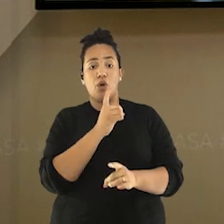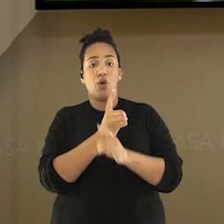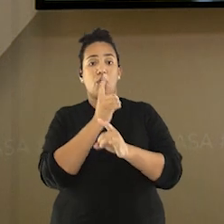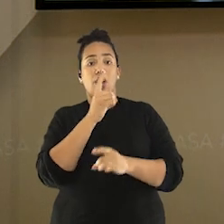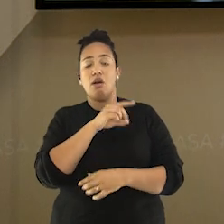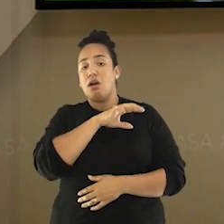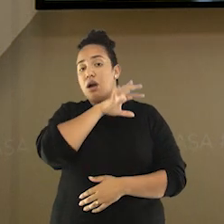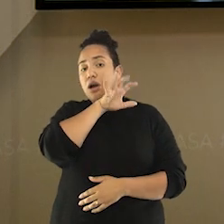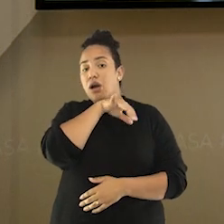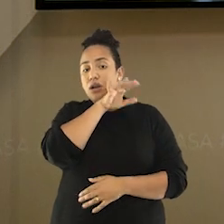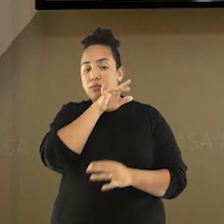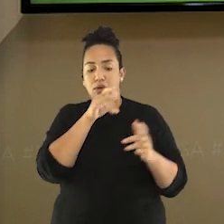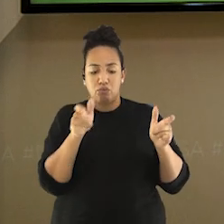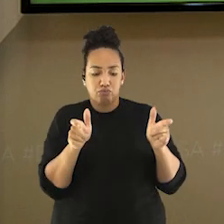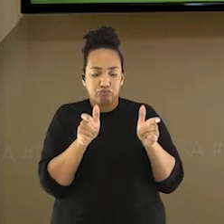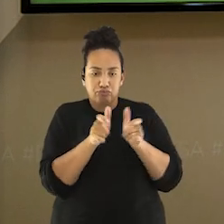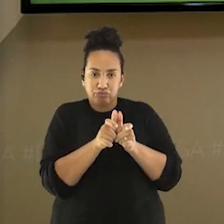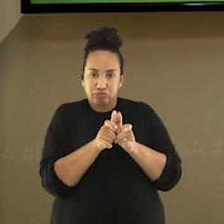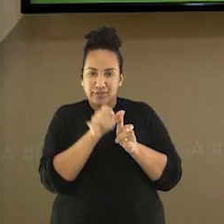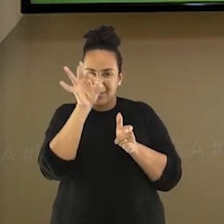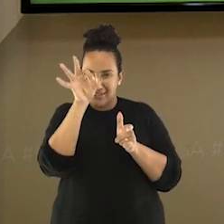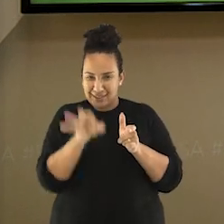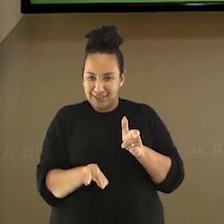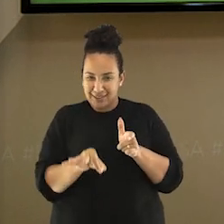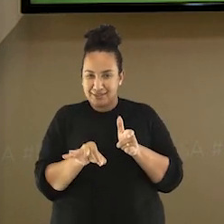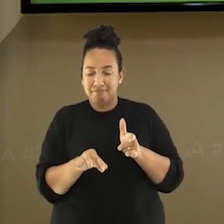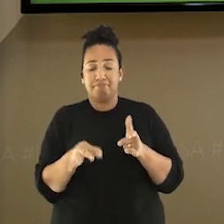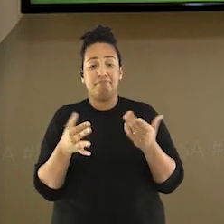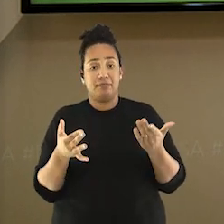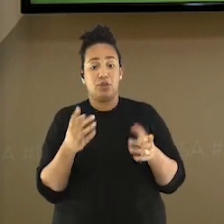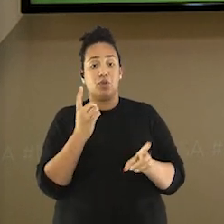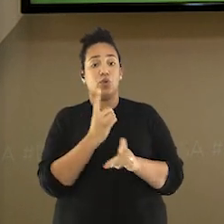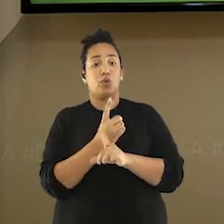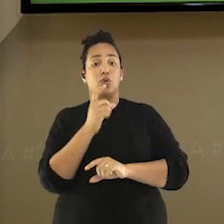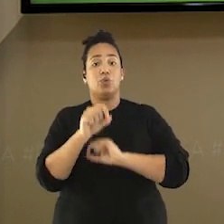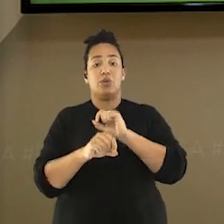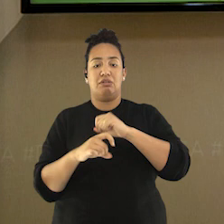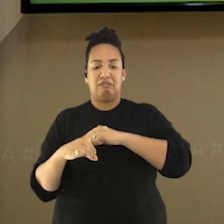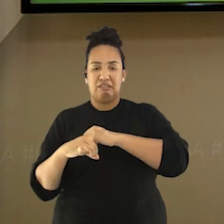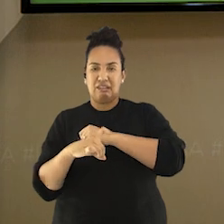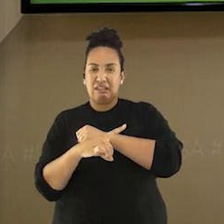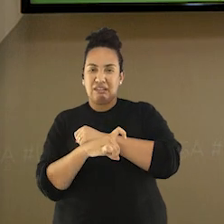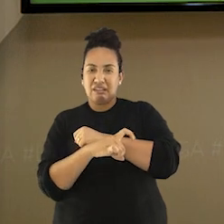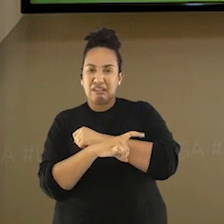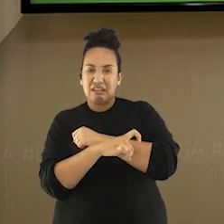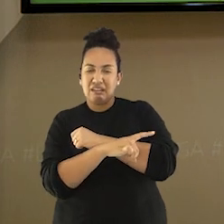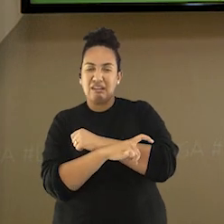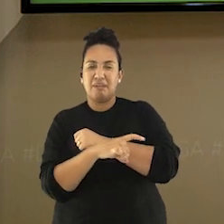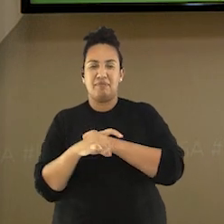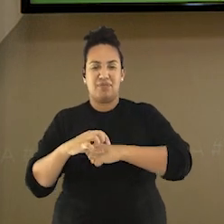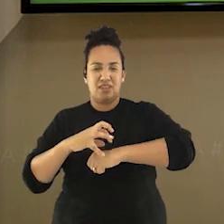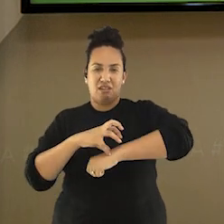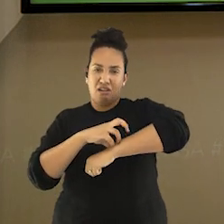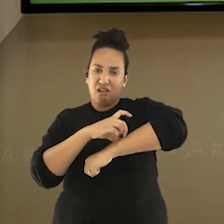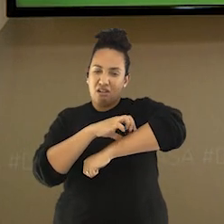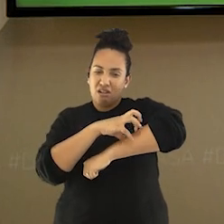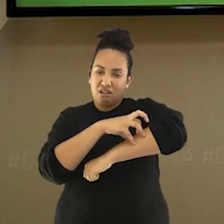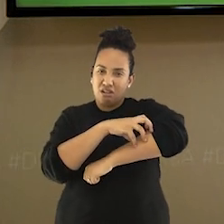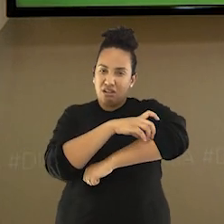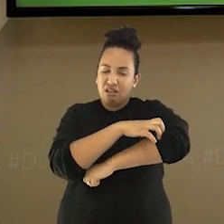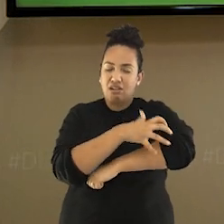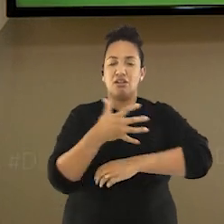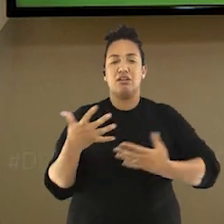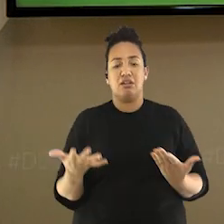animais pequenininhos que vivem ali, certo? A gente vê besouro, a gente vê lacraia, piolho de cobras, aranhas. E